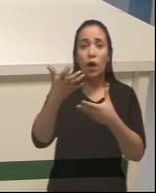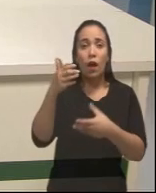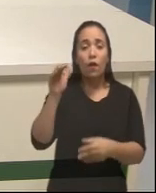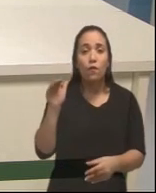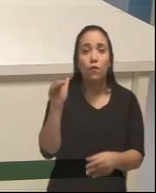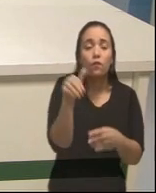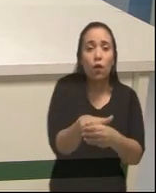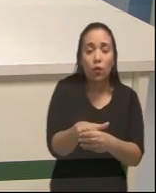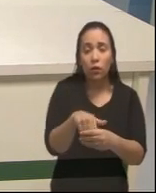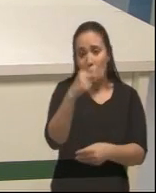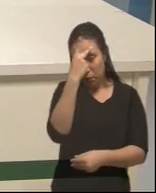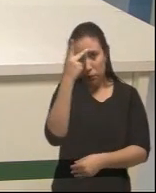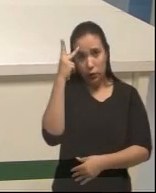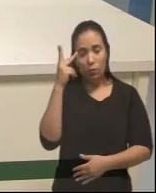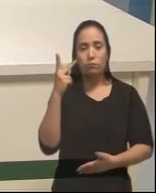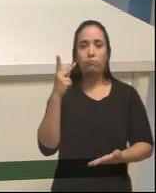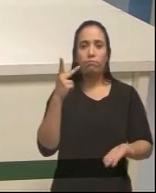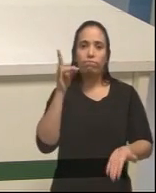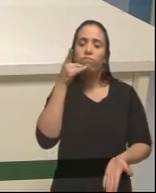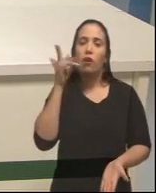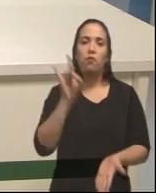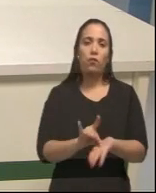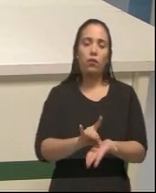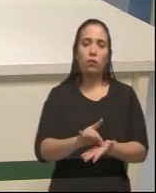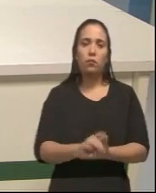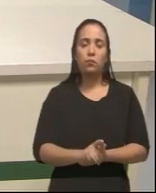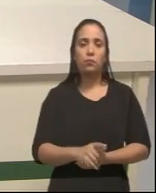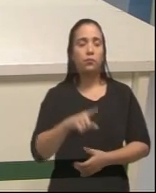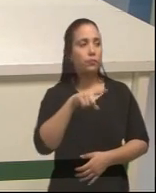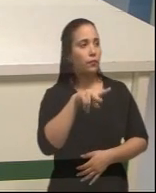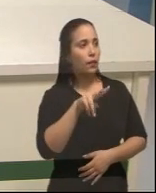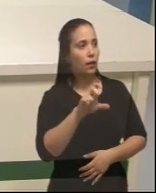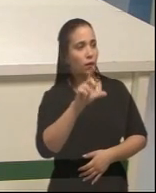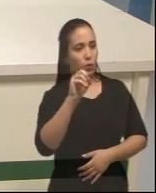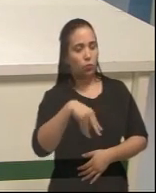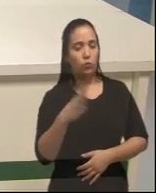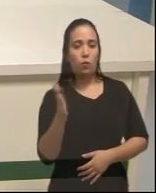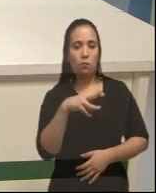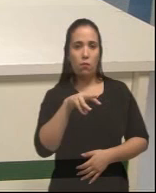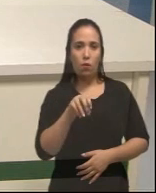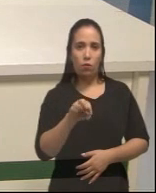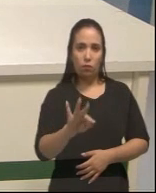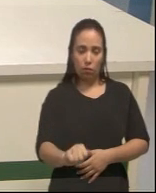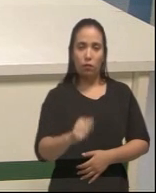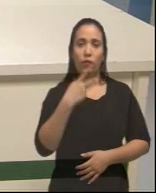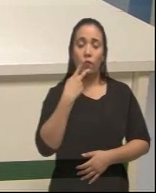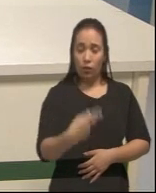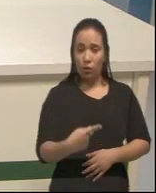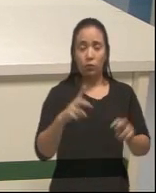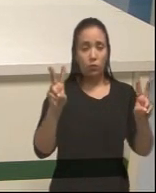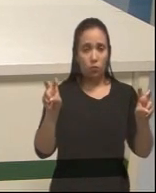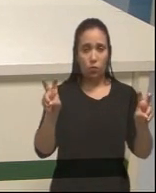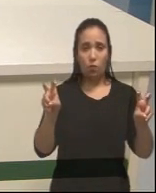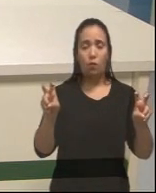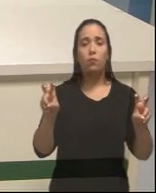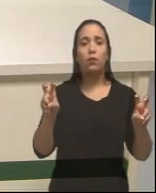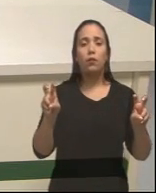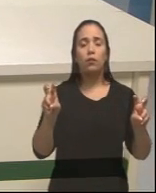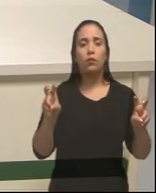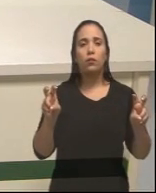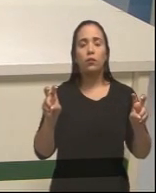que o Nelson não colocou, que até mesmo na questão do